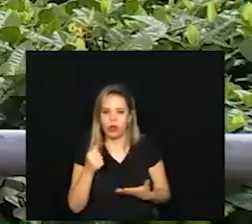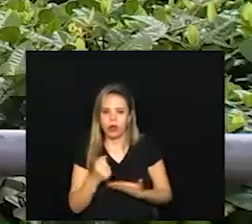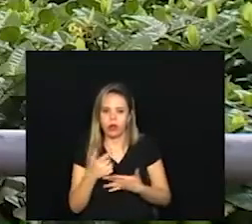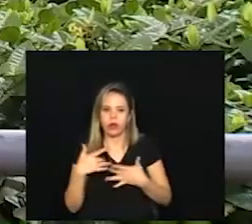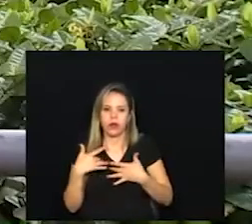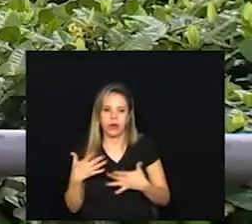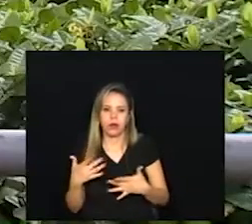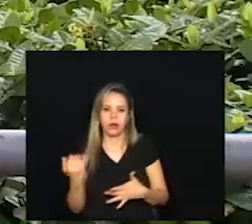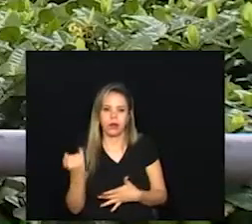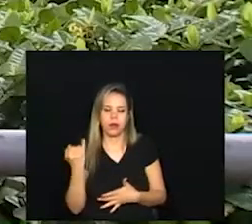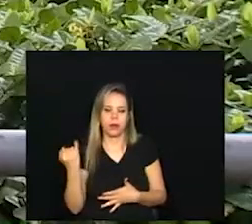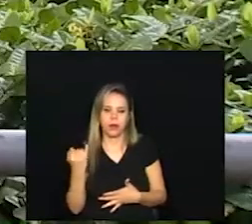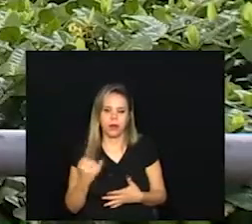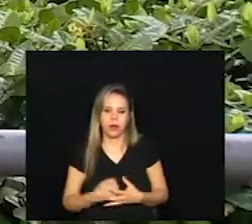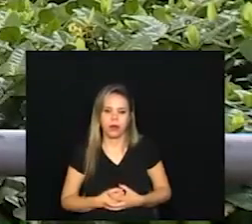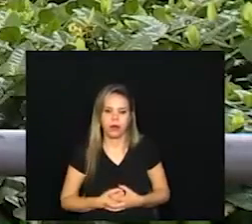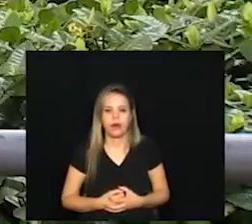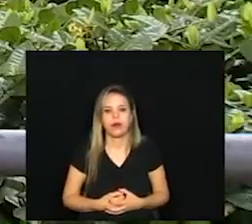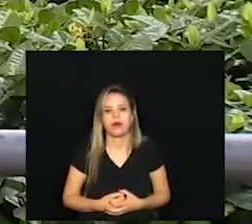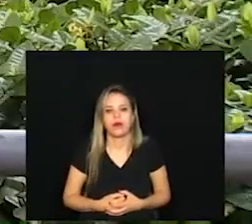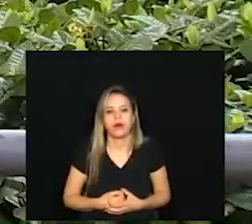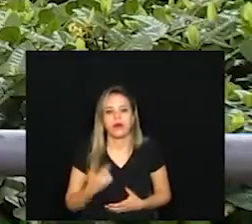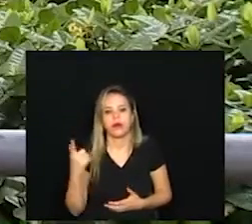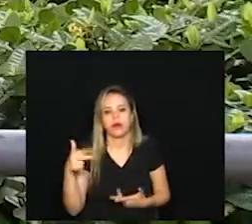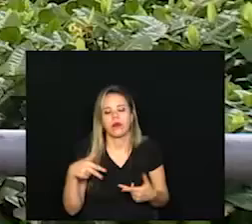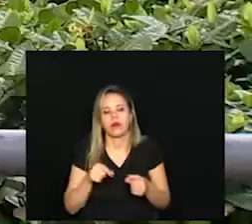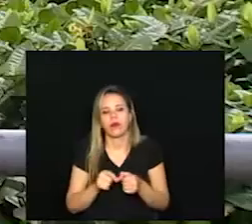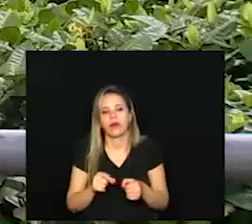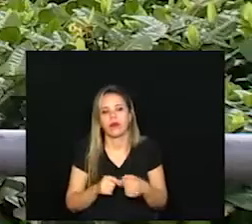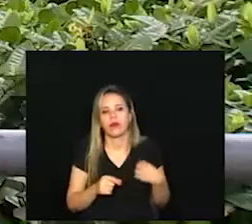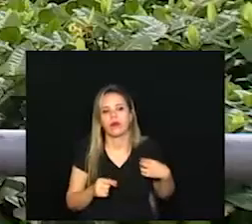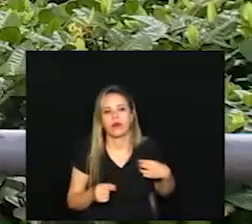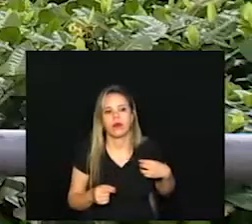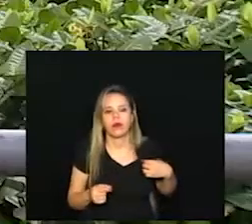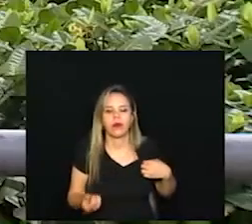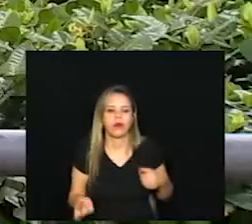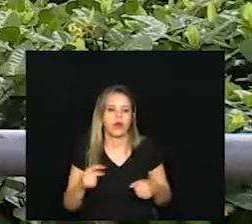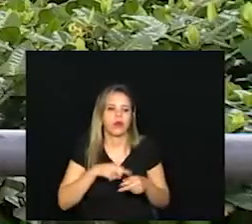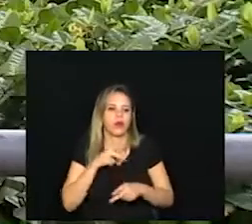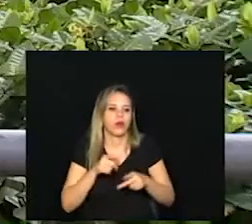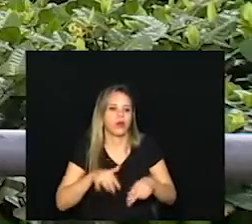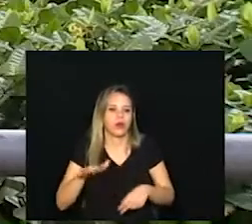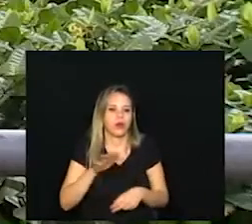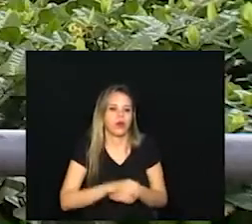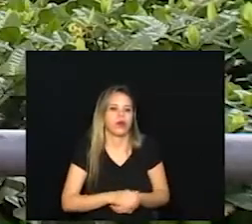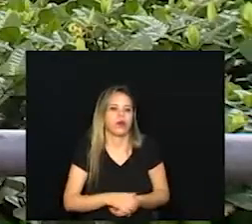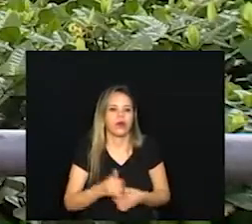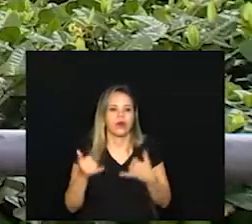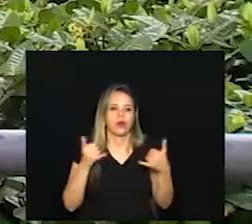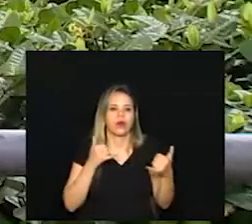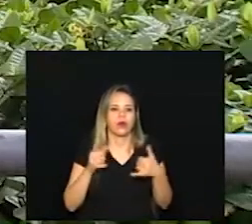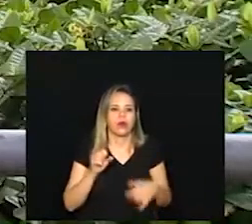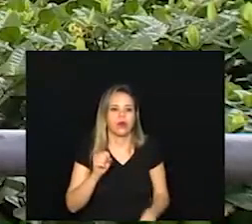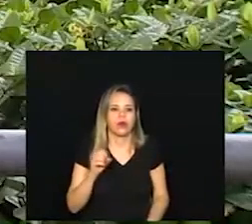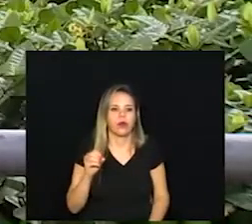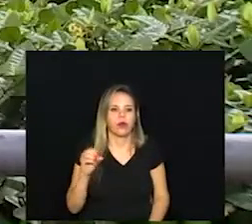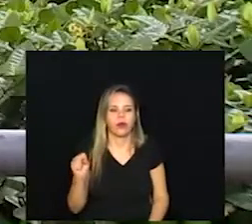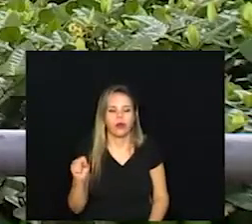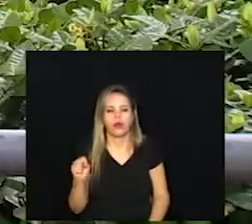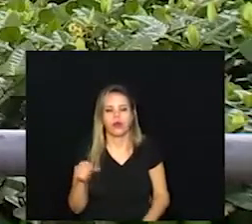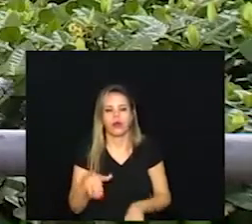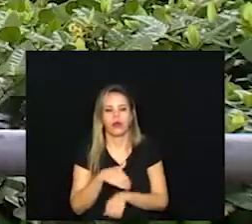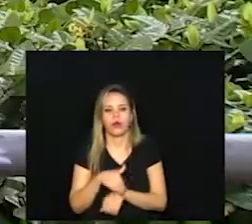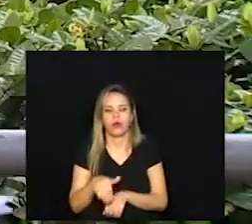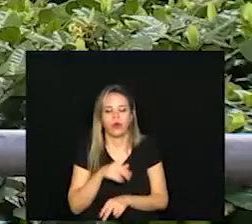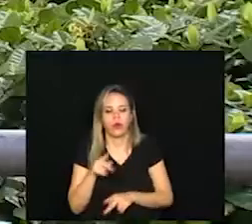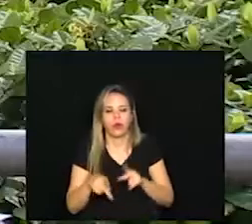ajudar, é muito importante. E uma outra ação que é voltada também para a população em geral é o telefone do SOS Rua. As